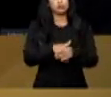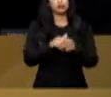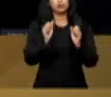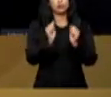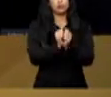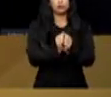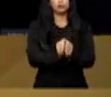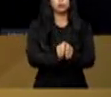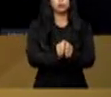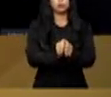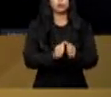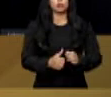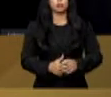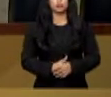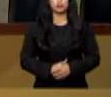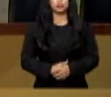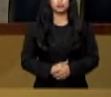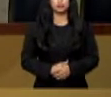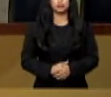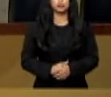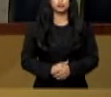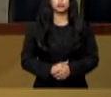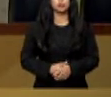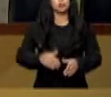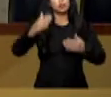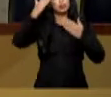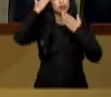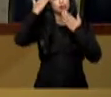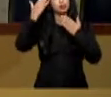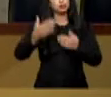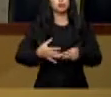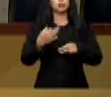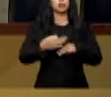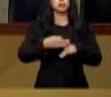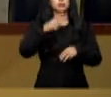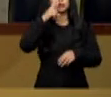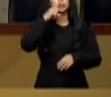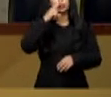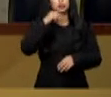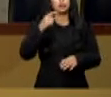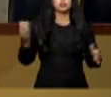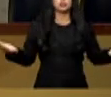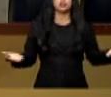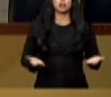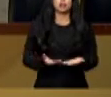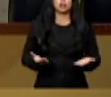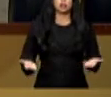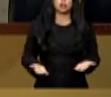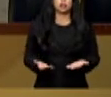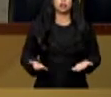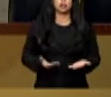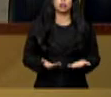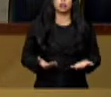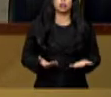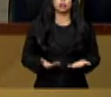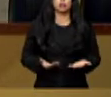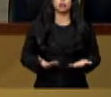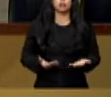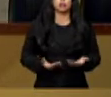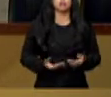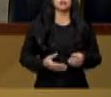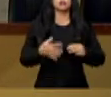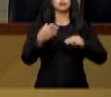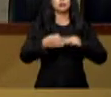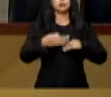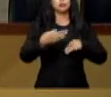Excelência. Muito obrigado, ministro Gilmar Mendes. Concedo a palavra agora à sua excelência, o nosso decano, o ministro Marco